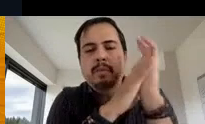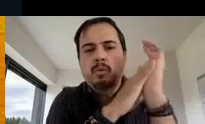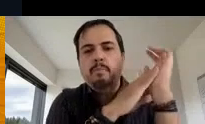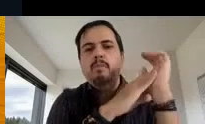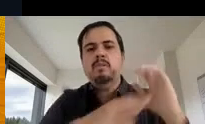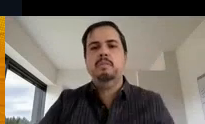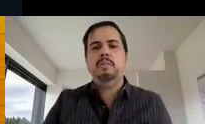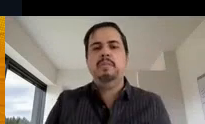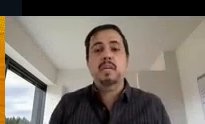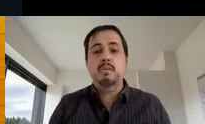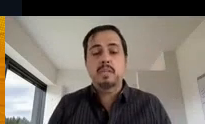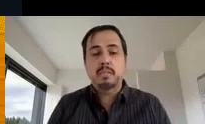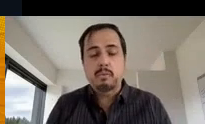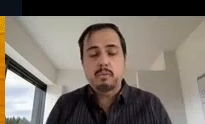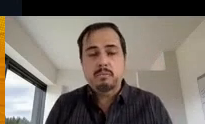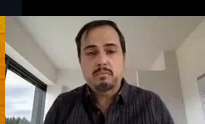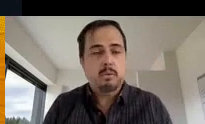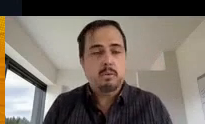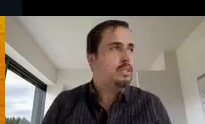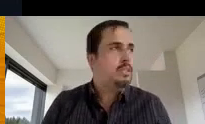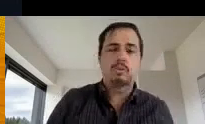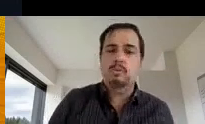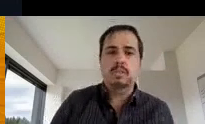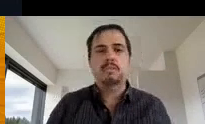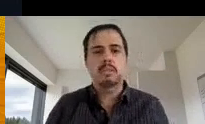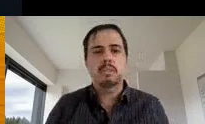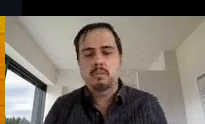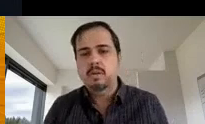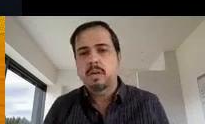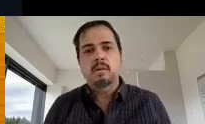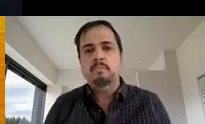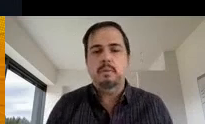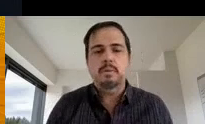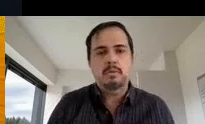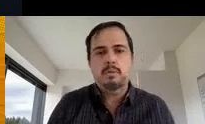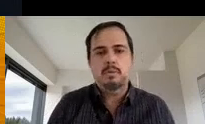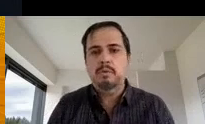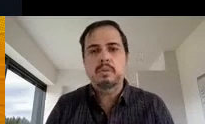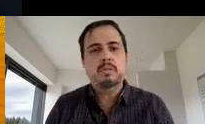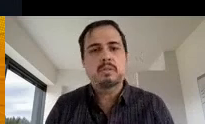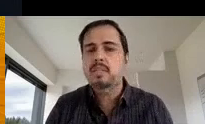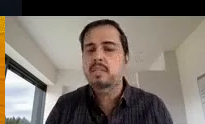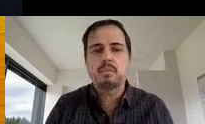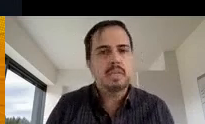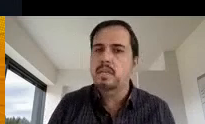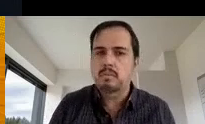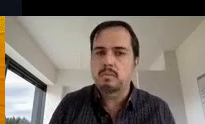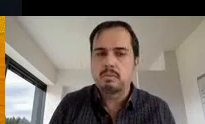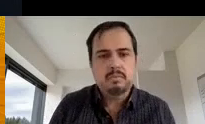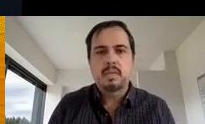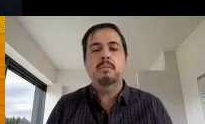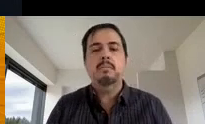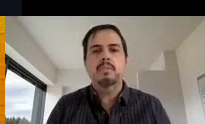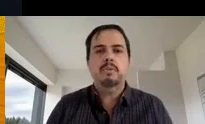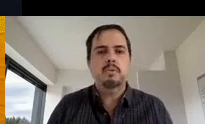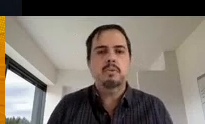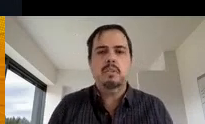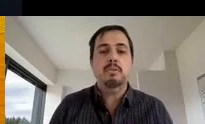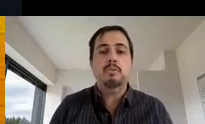inativo. Você pode ser a pessoa que está perguntando sempre assim, o que aconteceu? Aconteceu alguma coisa? O que aconteceu? Você pode ser a pessoa que está perguntando assim, o que está